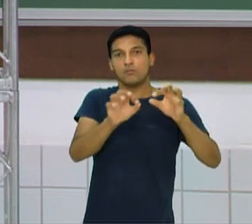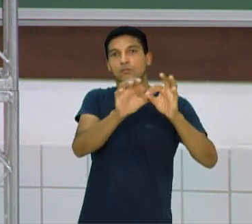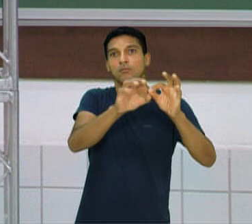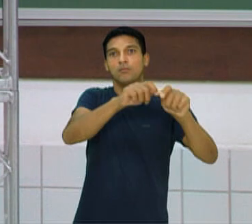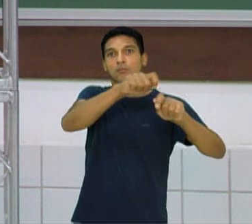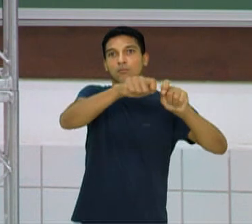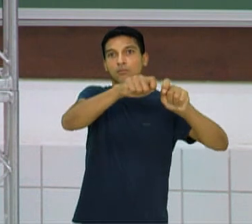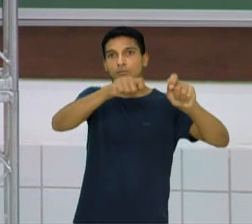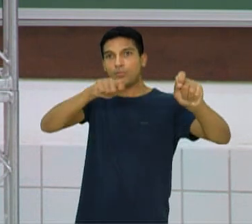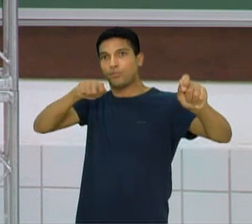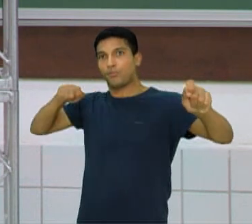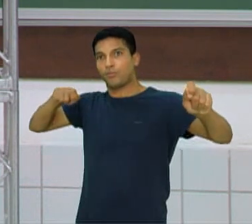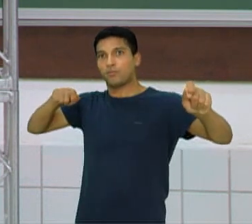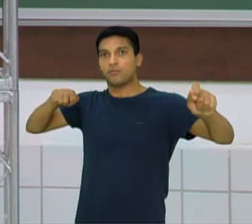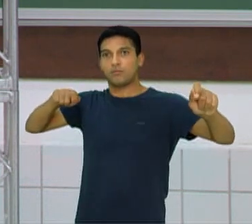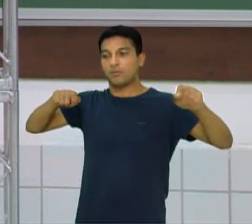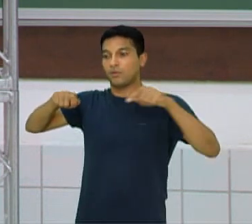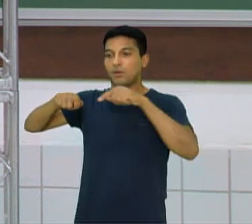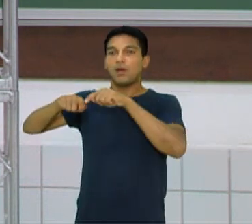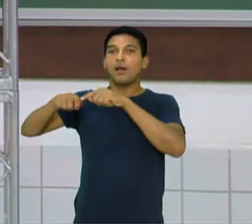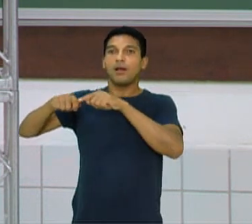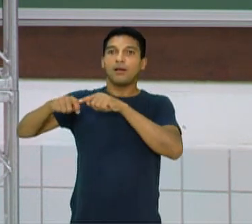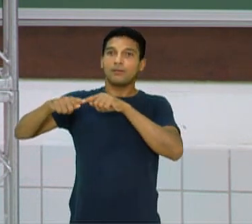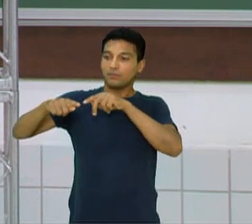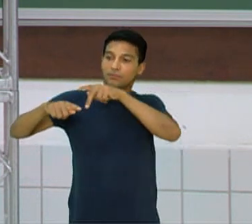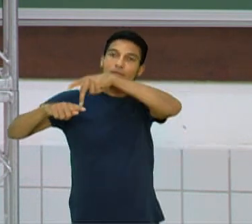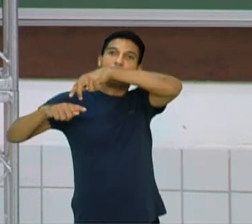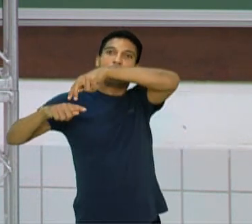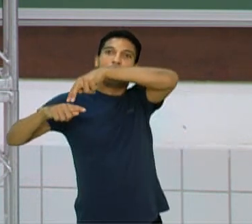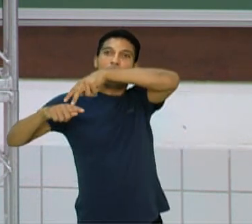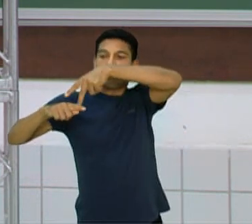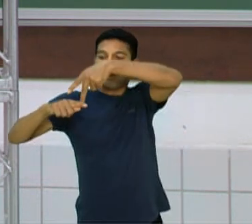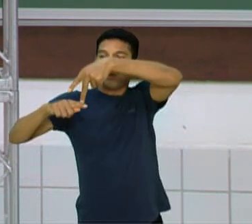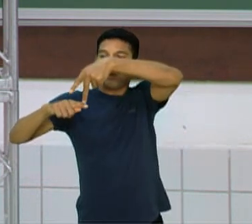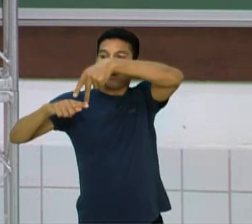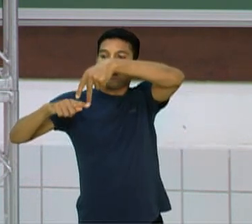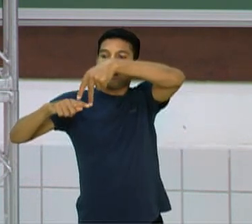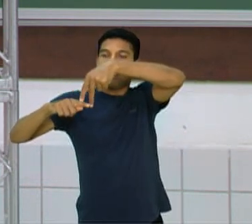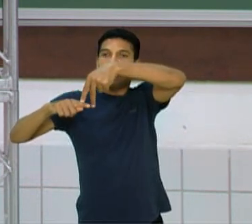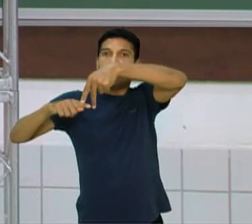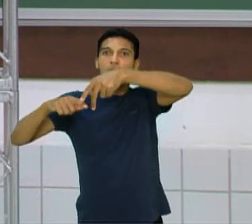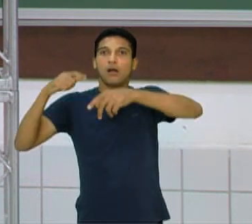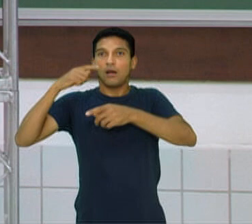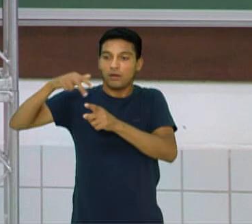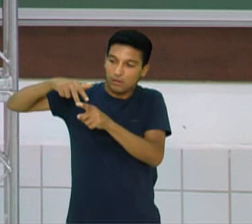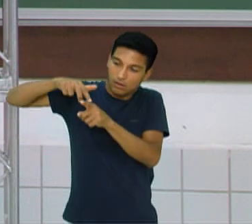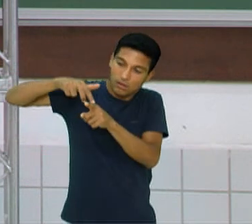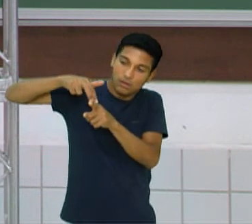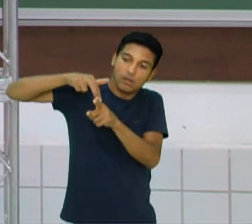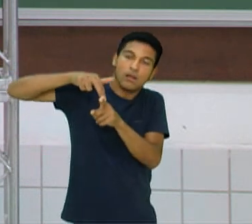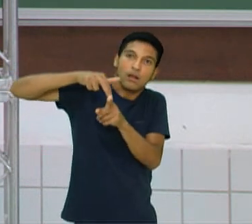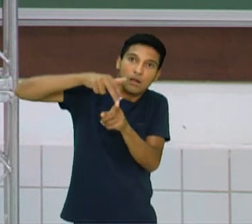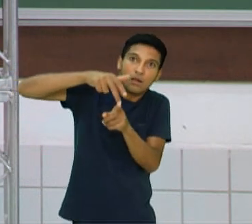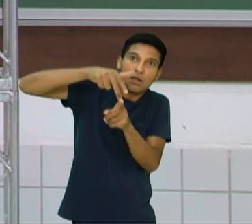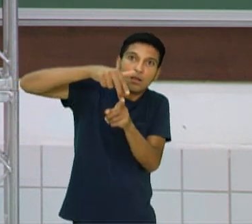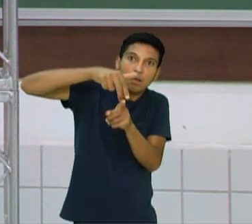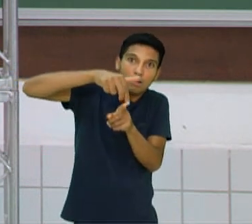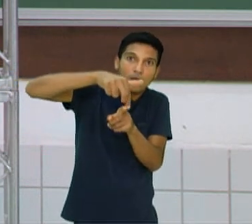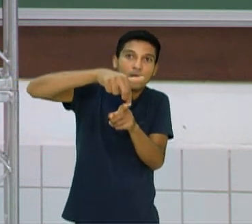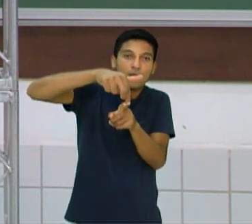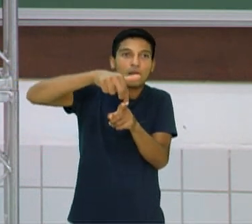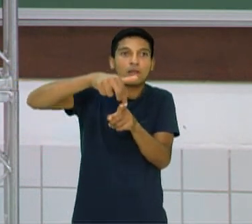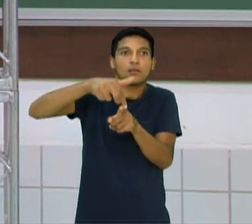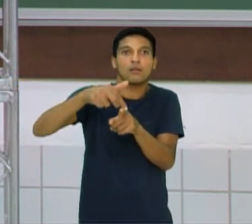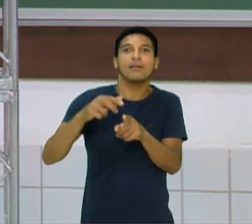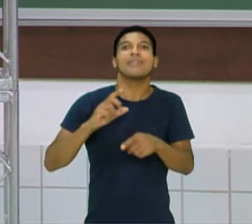algumas manobras, usando um efeito elástico que o slackline tem, chamado